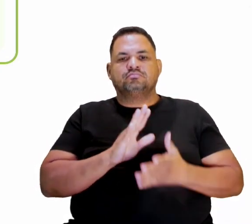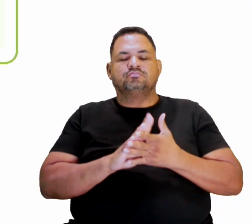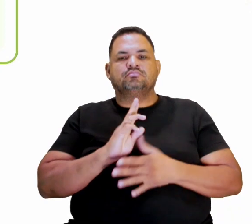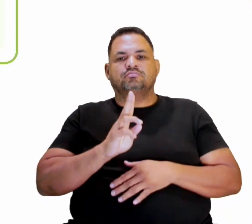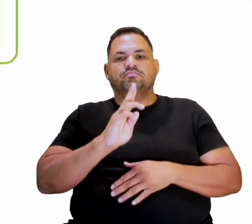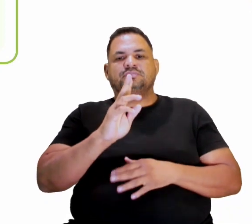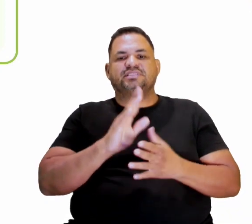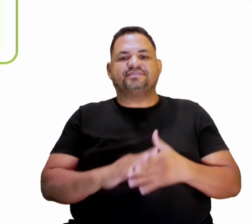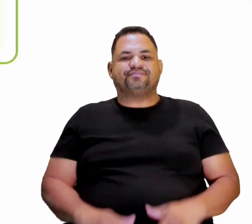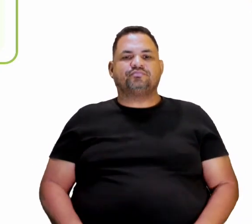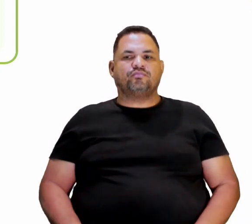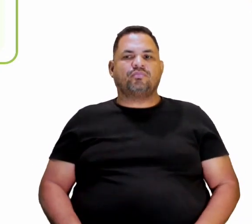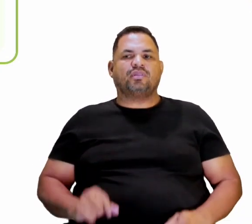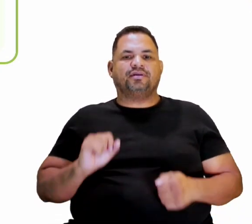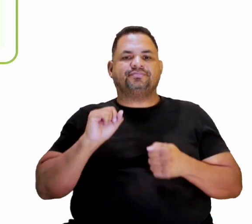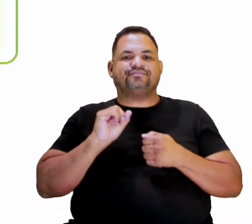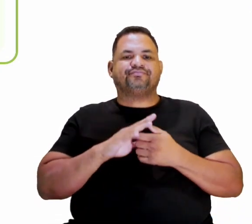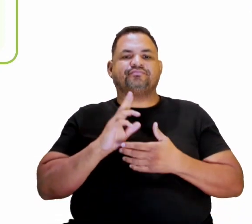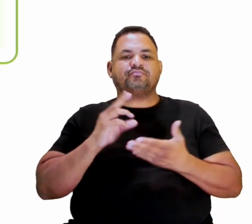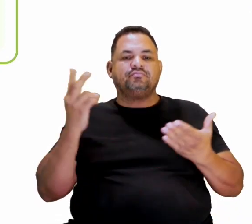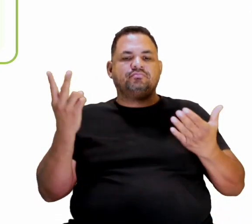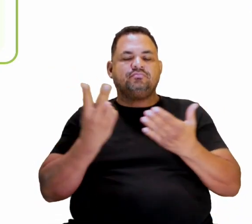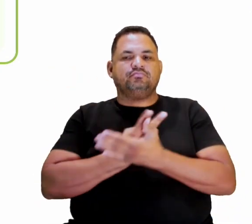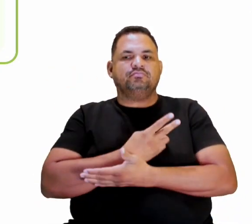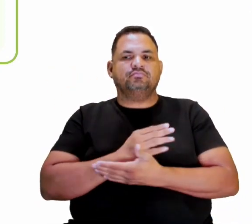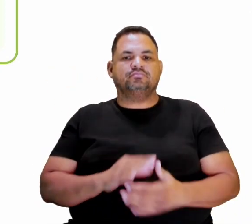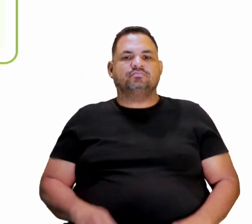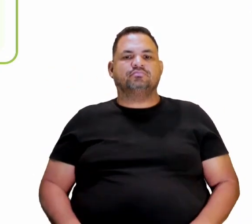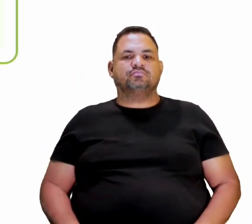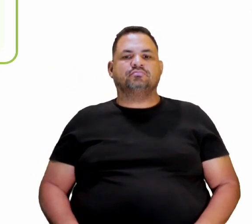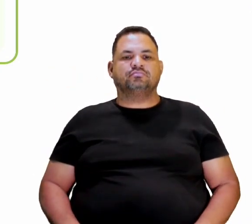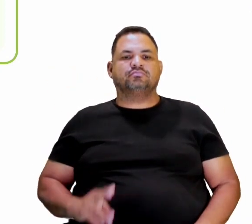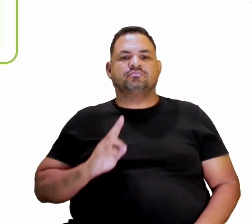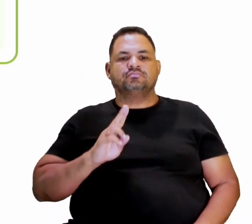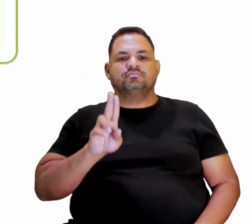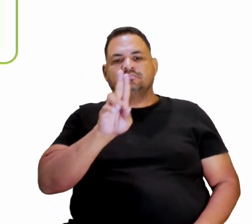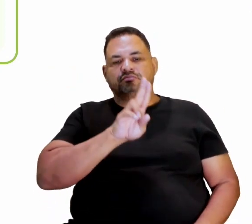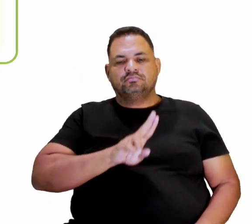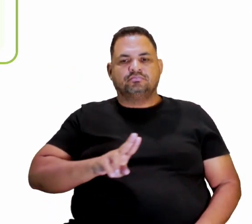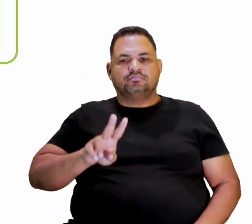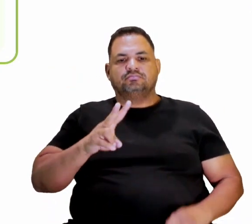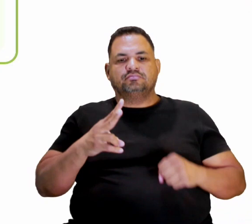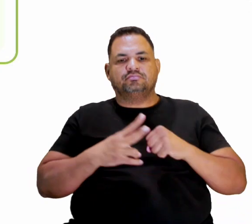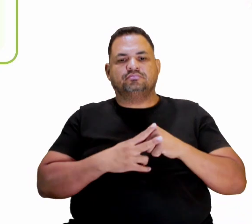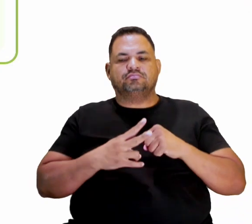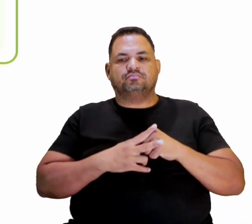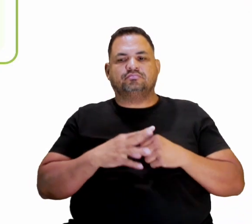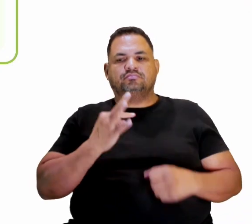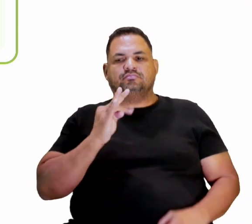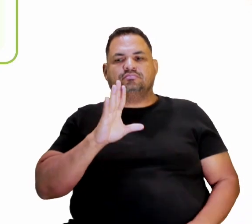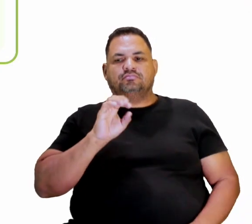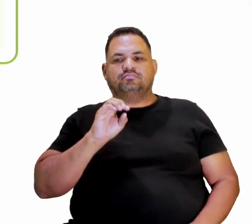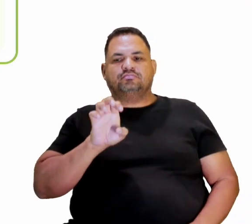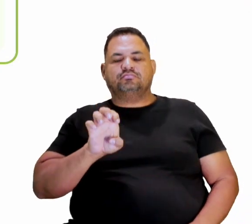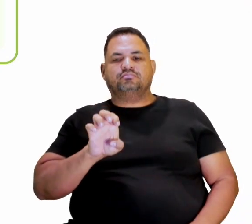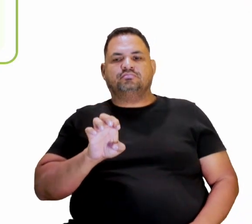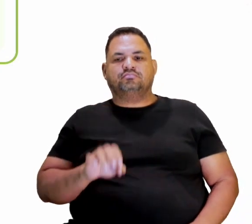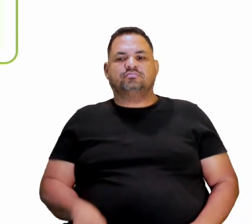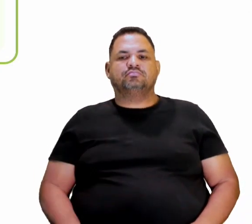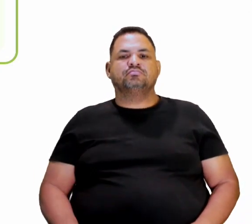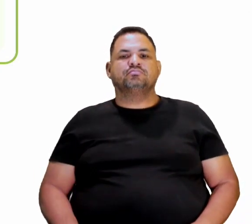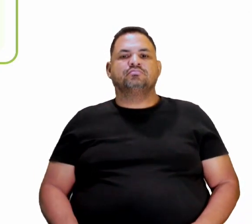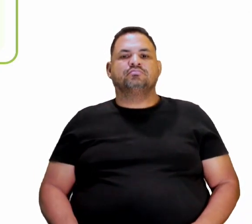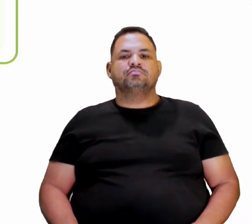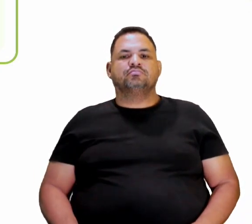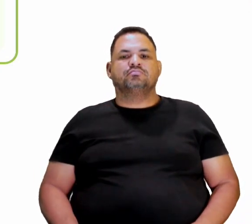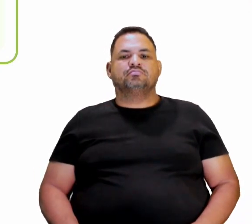aquela o quê? Aquela ação que está em andamento, em progressão. Você sempre vai usar o verbo to be. Ou vai ser o verbo to be are, ou